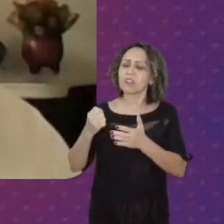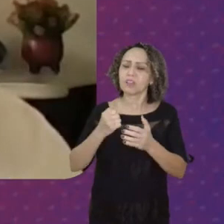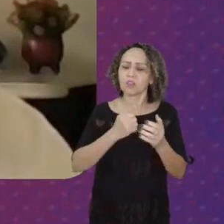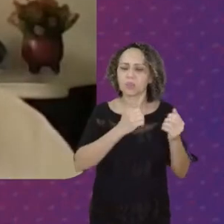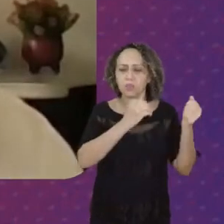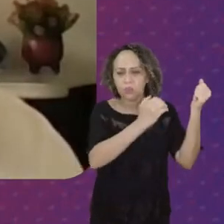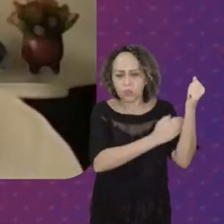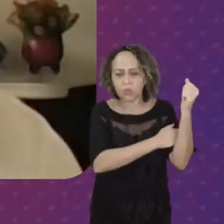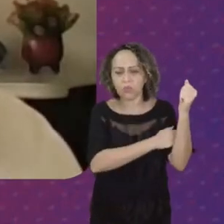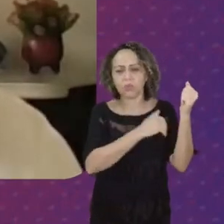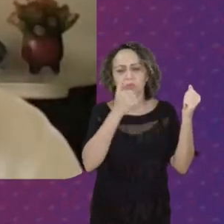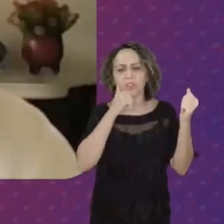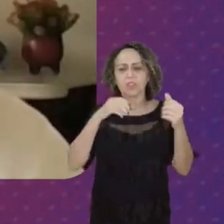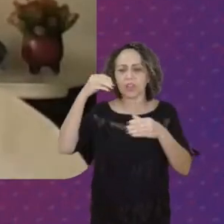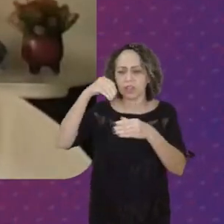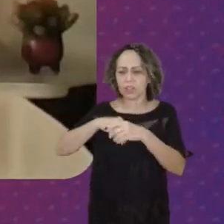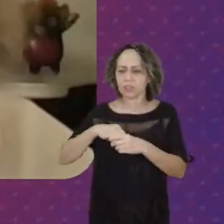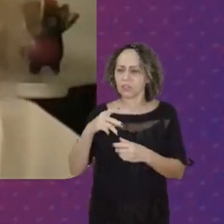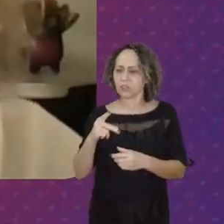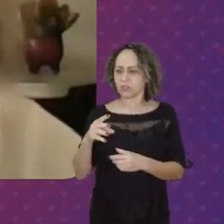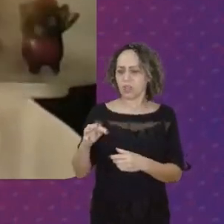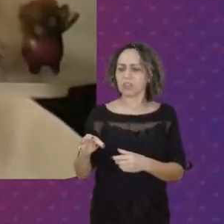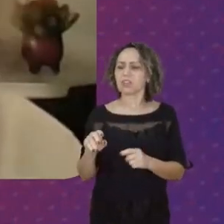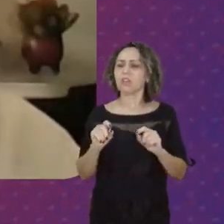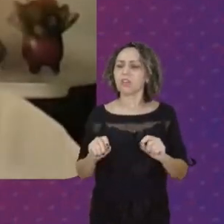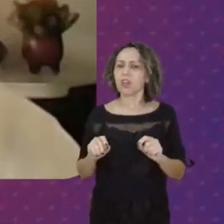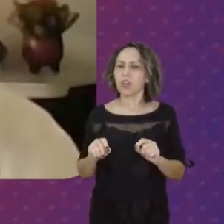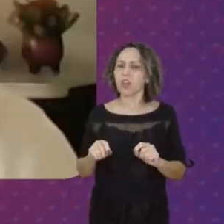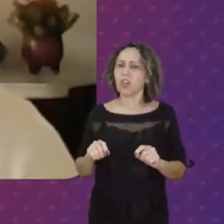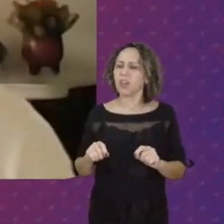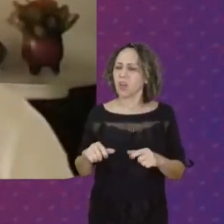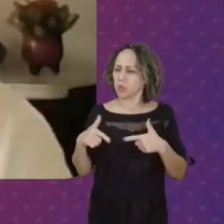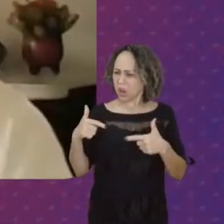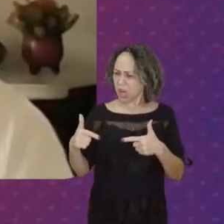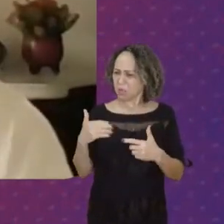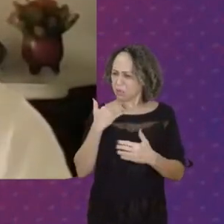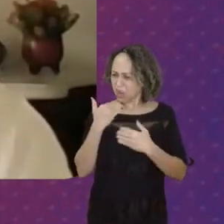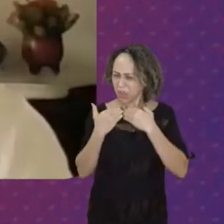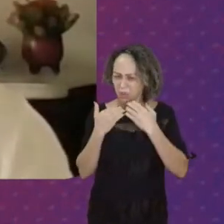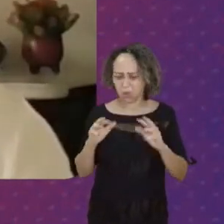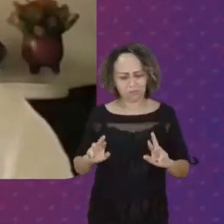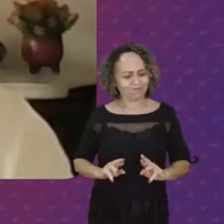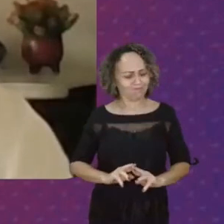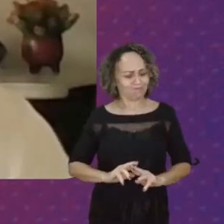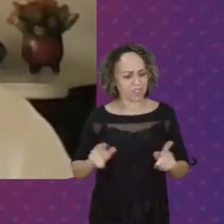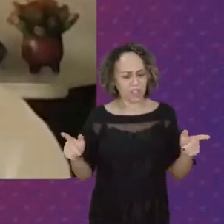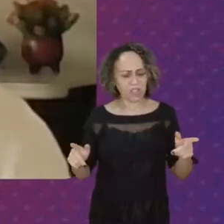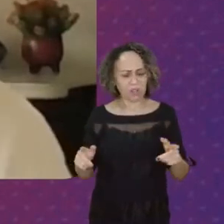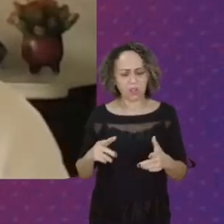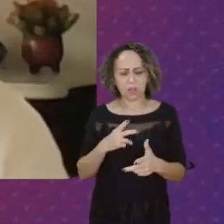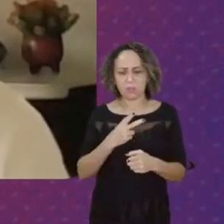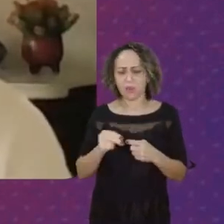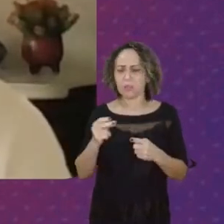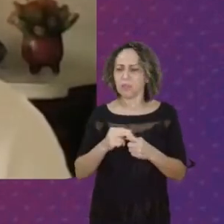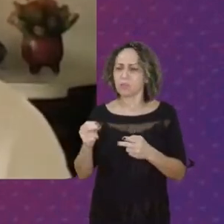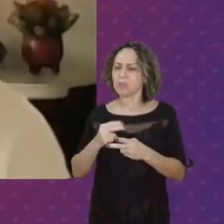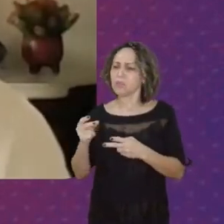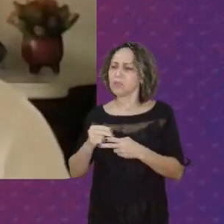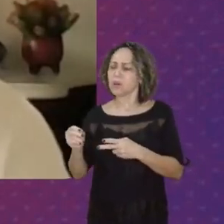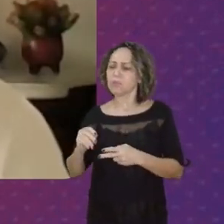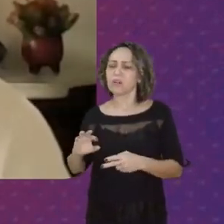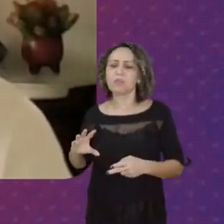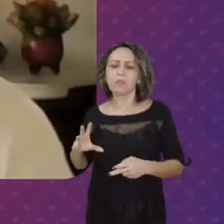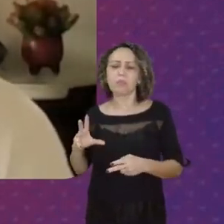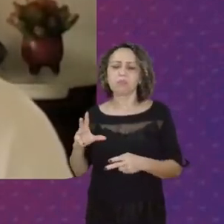dos Trabalhadores, ela não é uma luta em vão. São muitas as conquistas, o que não